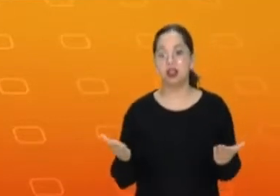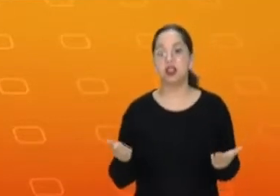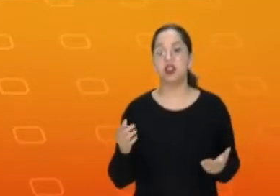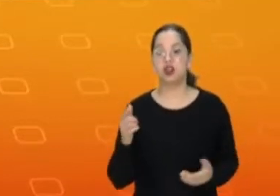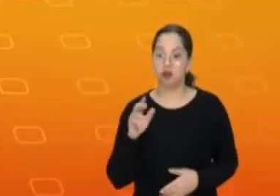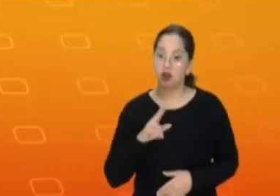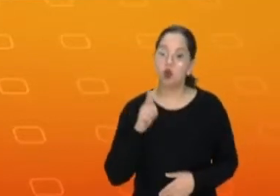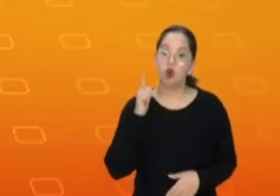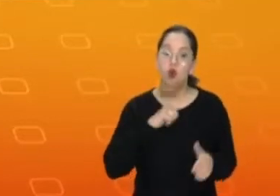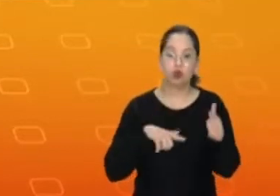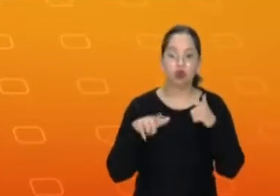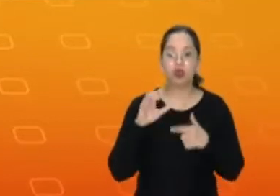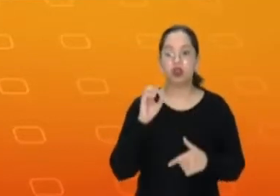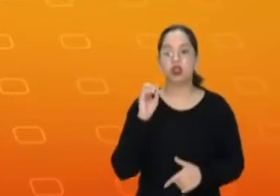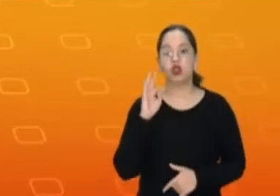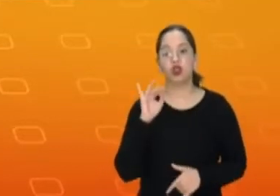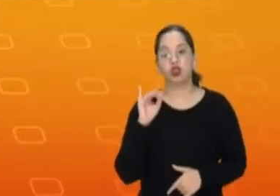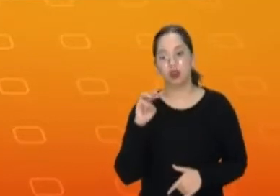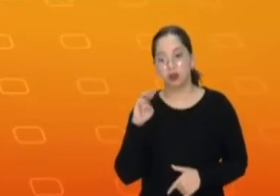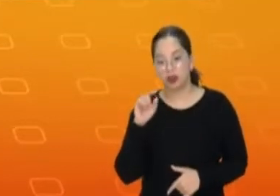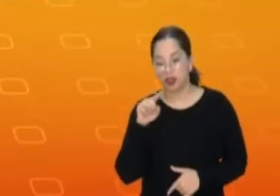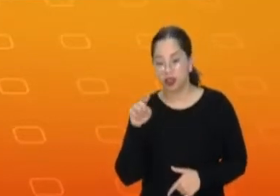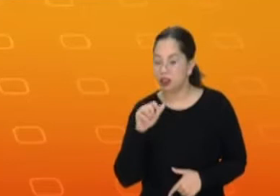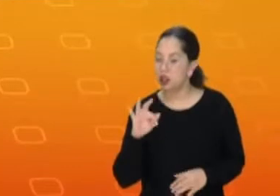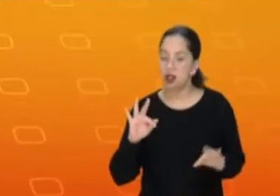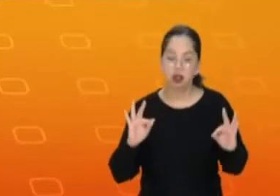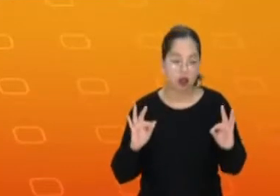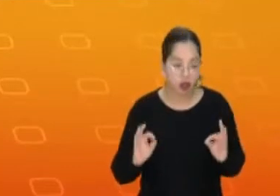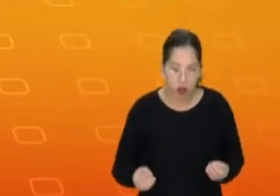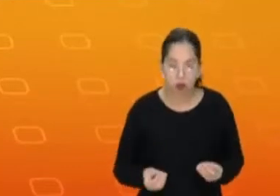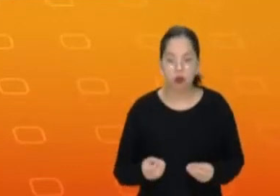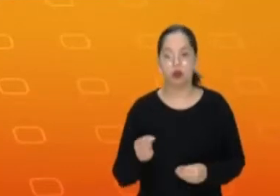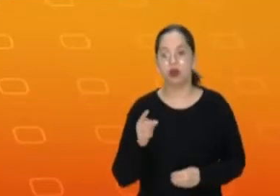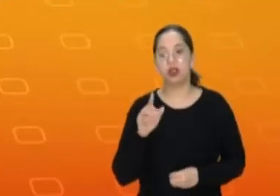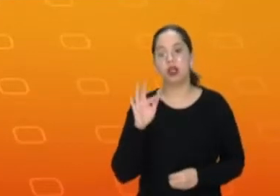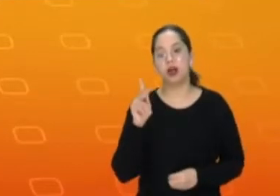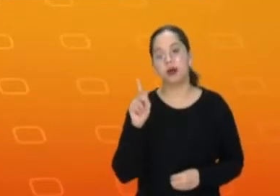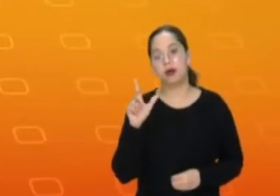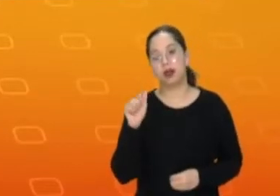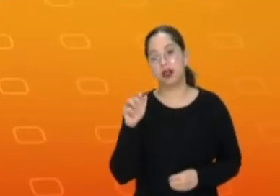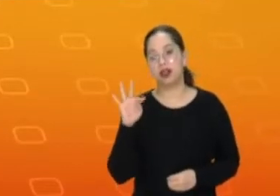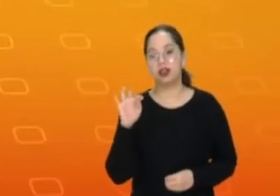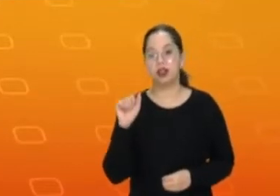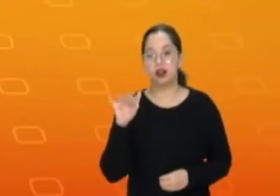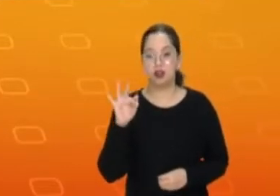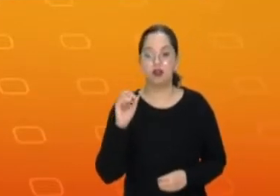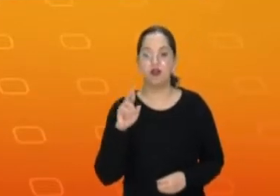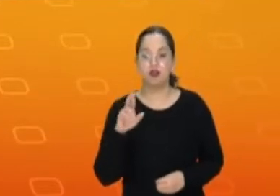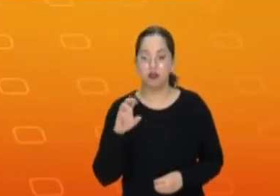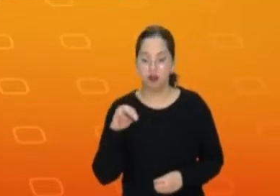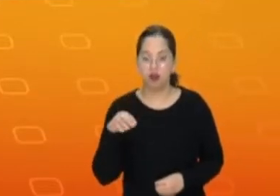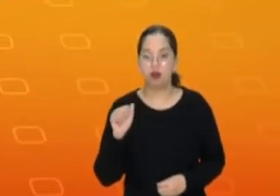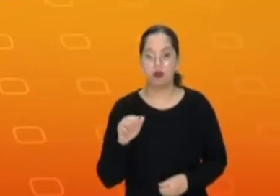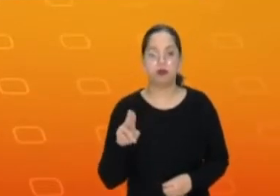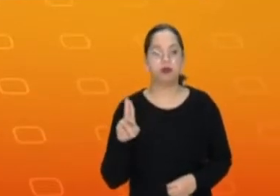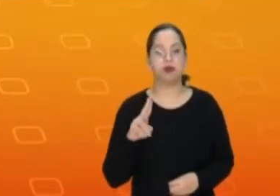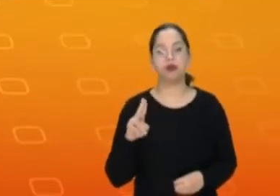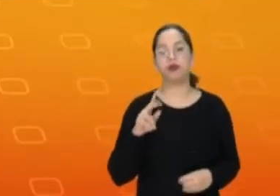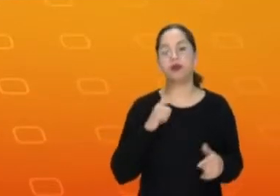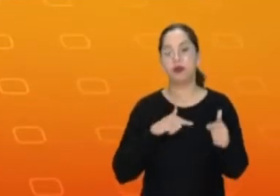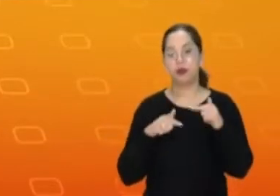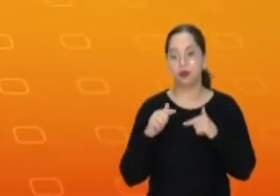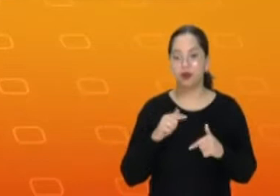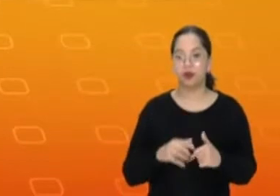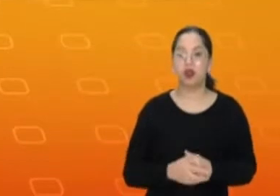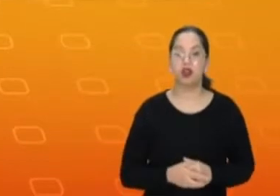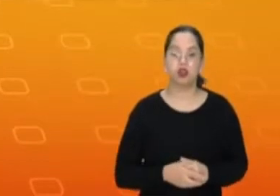otimizar e aproveitar o máximo que uma plataforma de cloud pública possa oferecer em relação à questão de